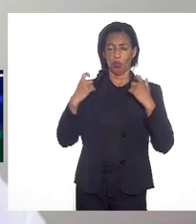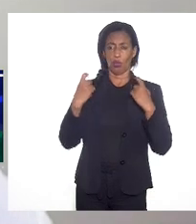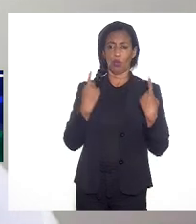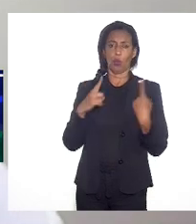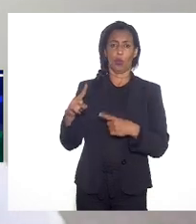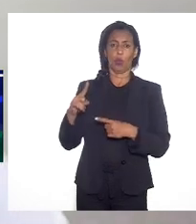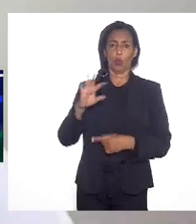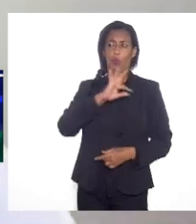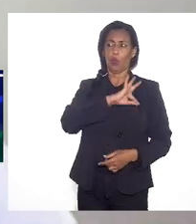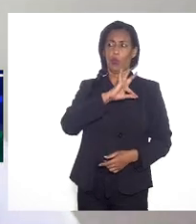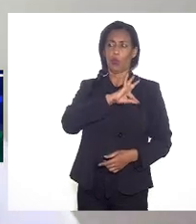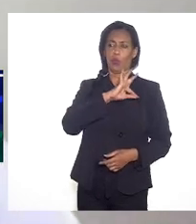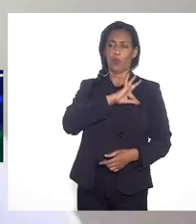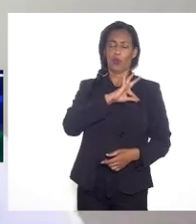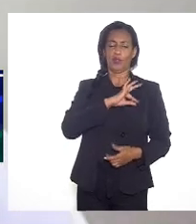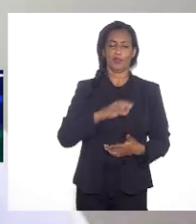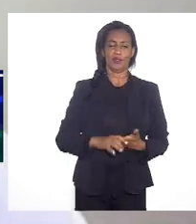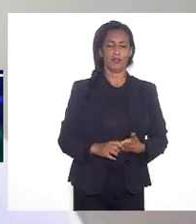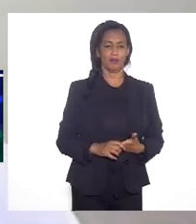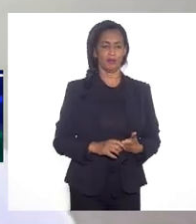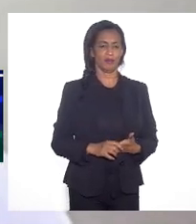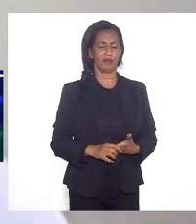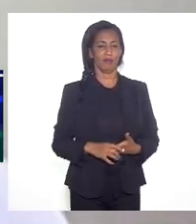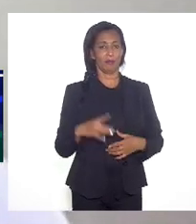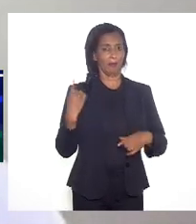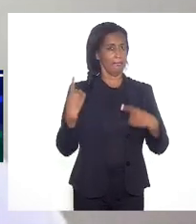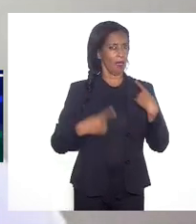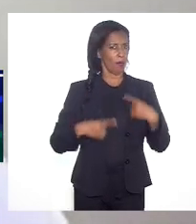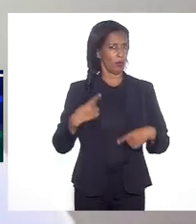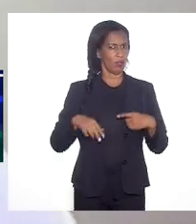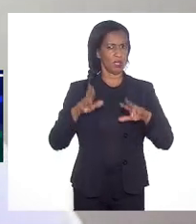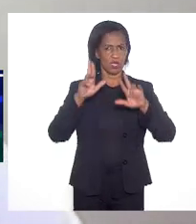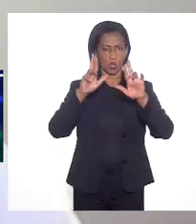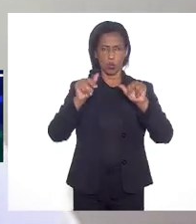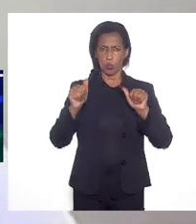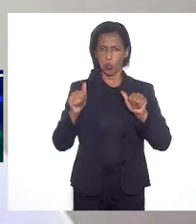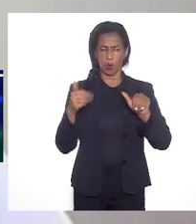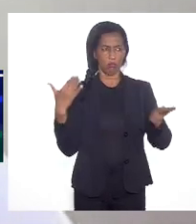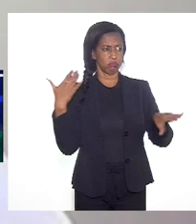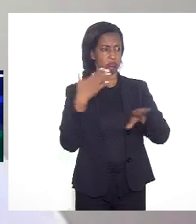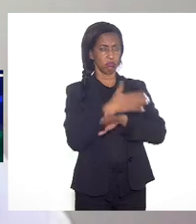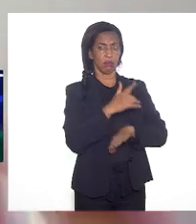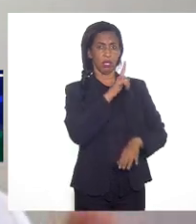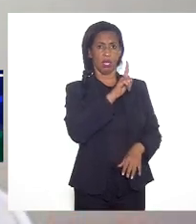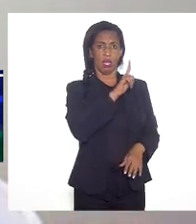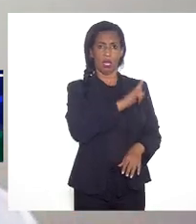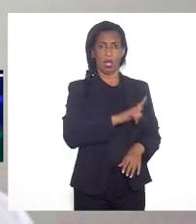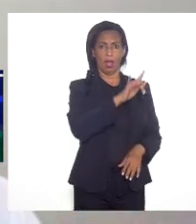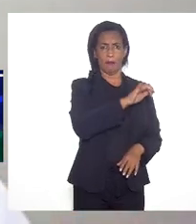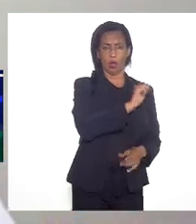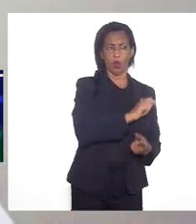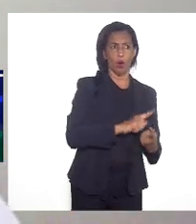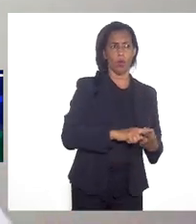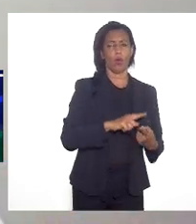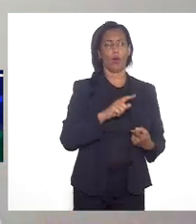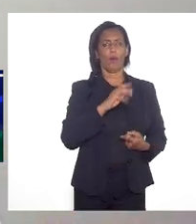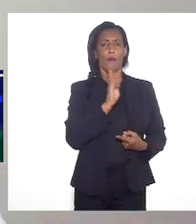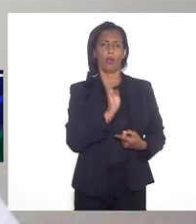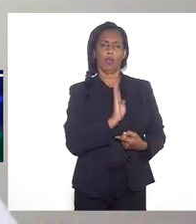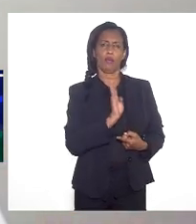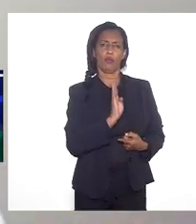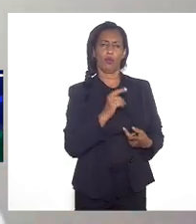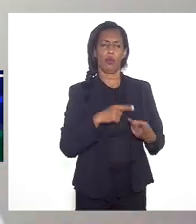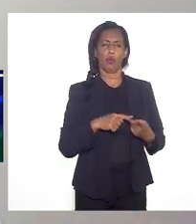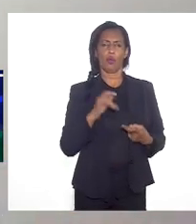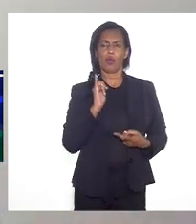nos territórios de periferia. Né? A polícia nunca atuaria no Leblon, em Caraí, em Botafogo,